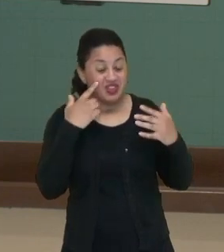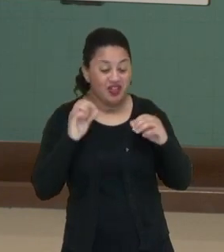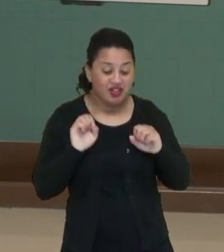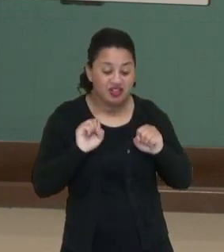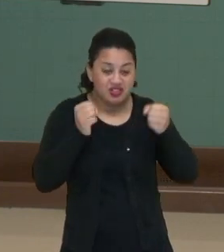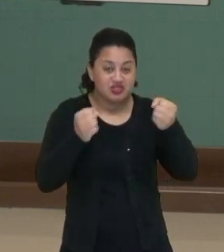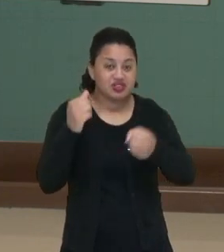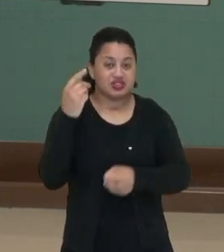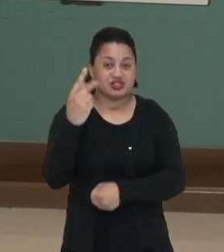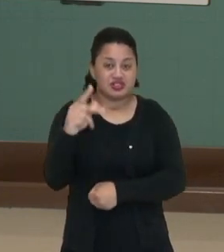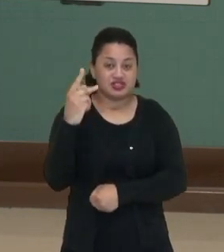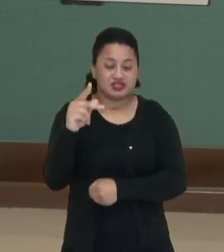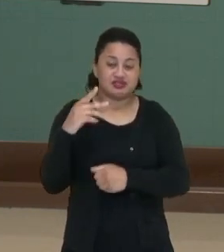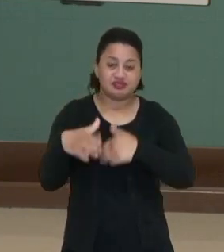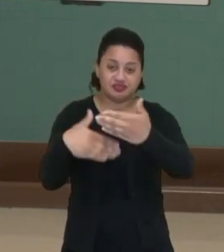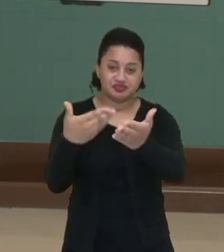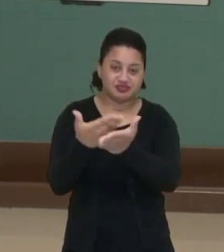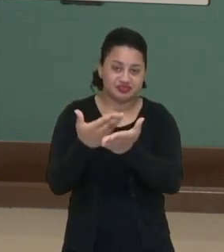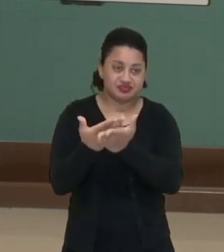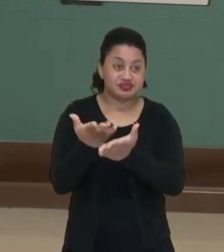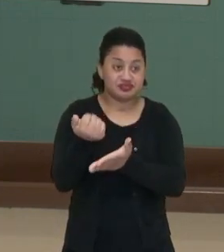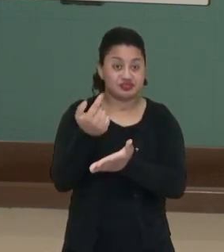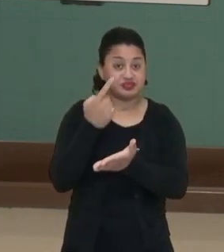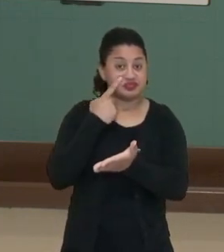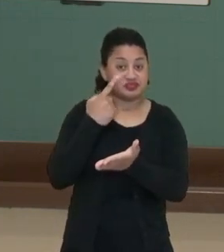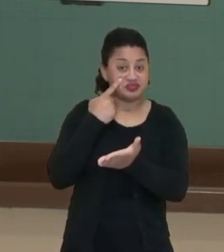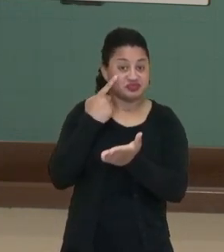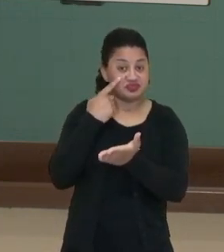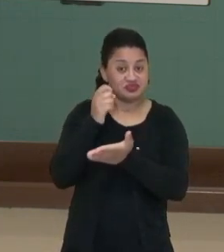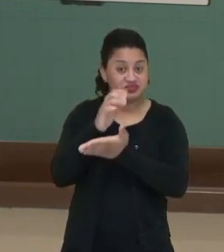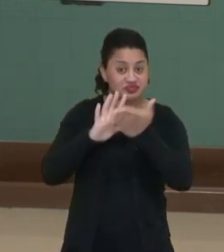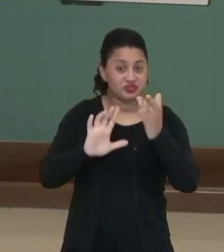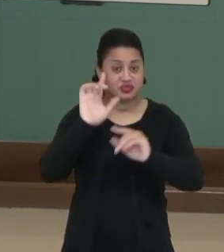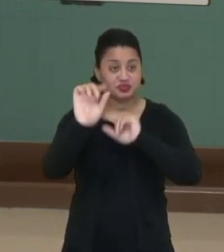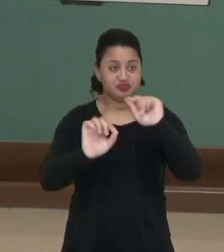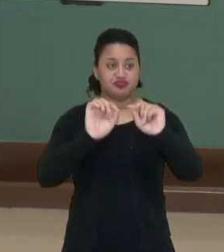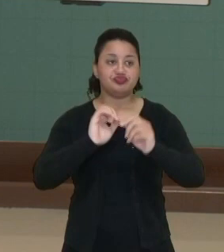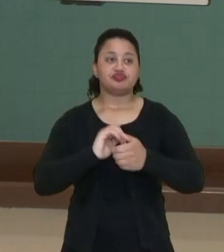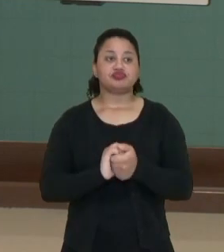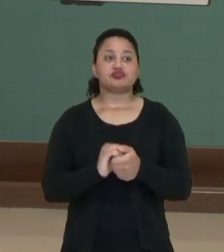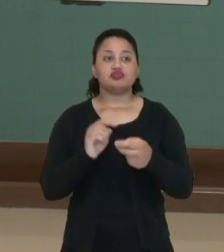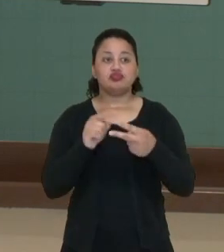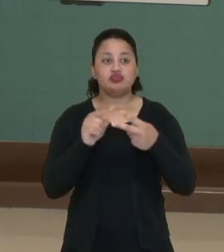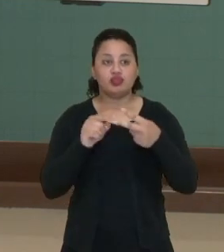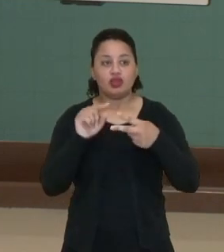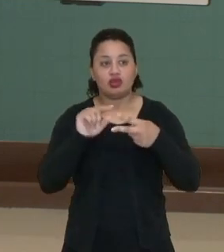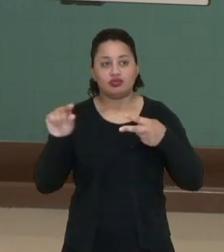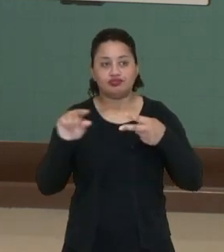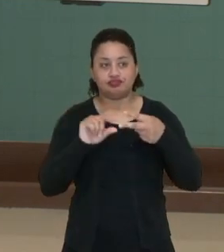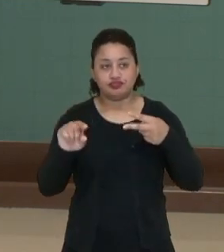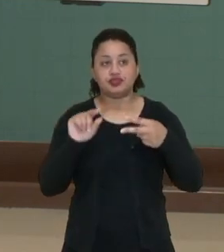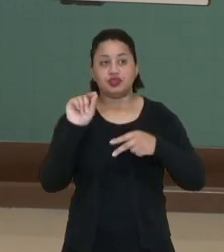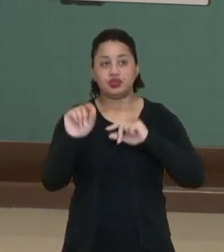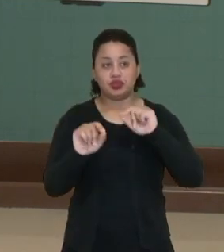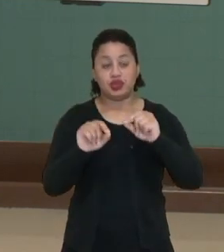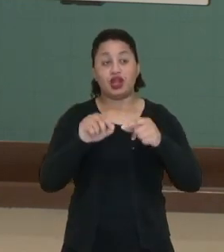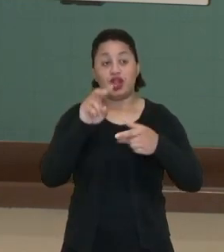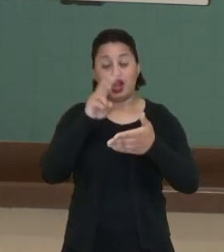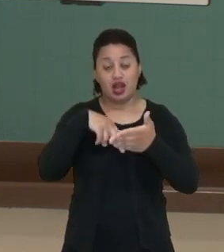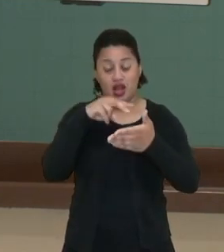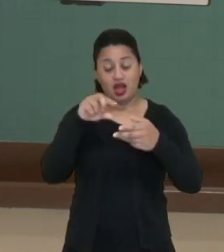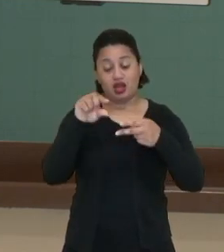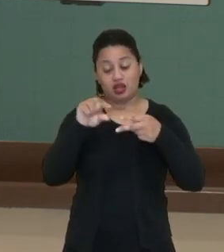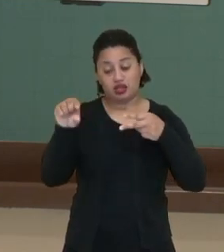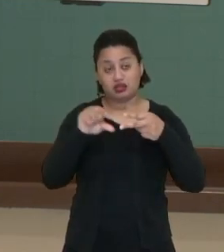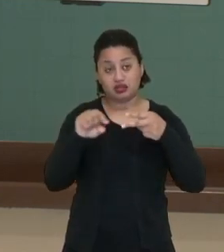empenho e o teu desempenho nas aulas. Bora então conferir essa atividade? Então nós temos duas frases aqui que eu peço para você. Leia as